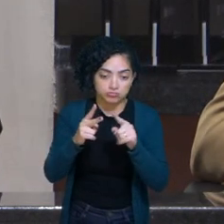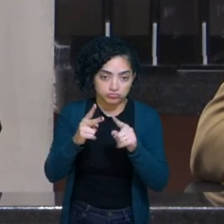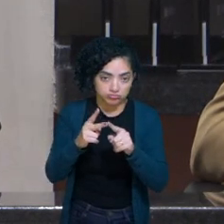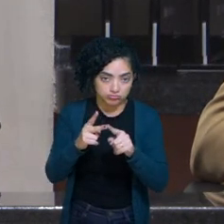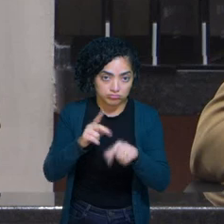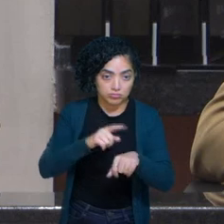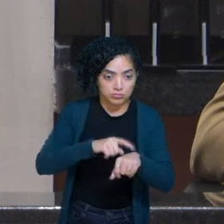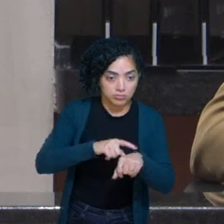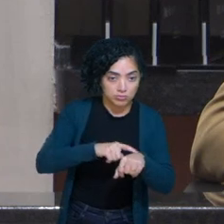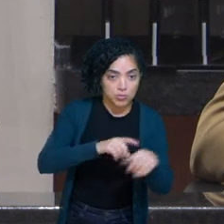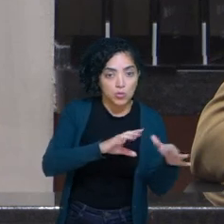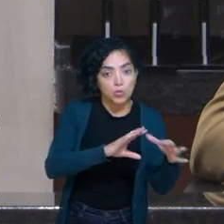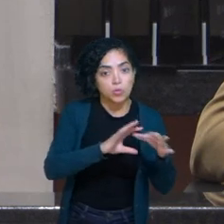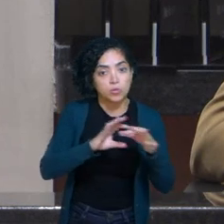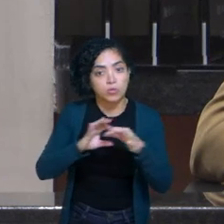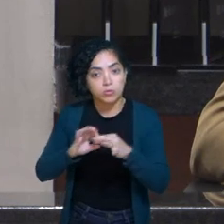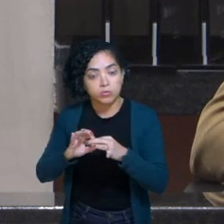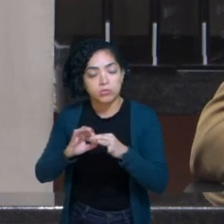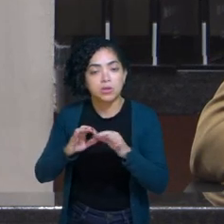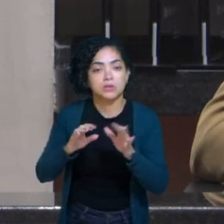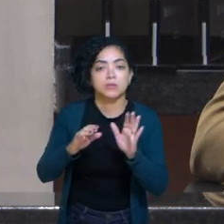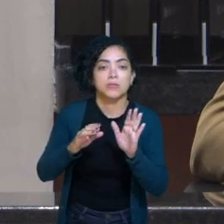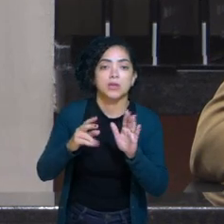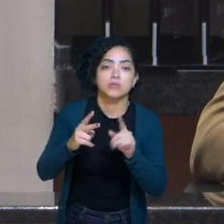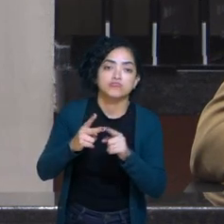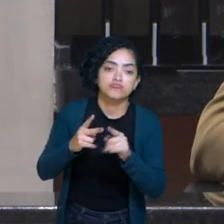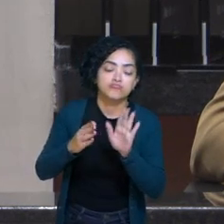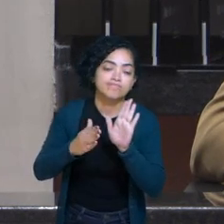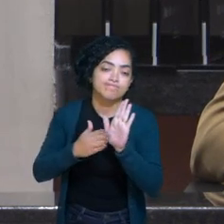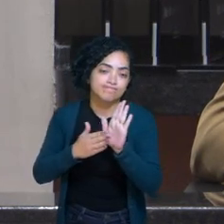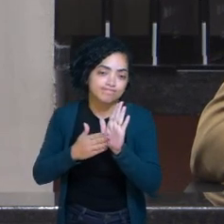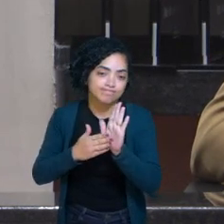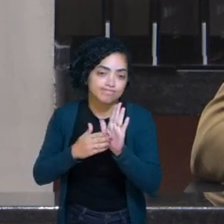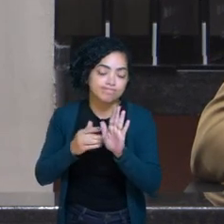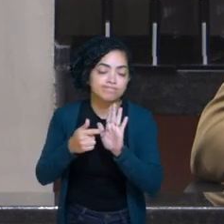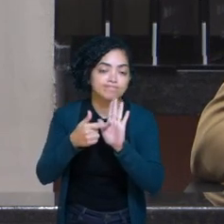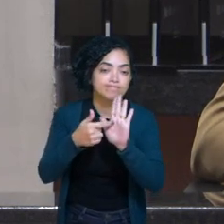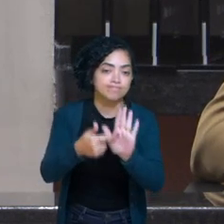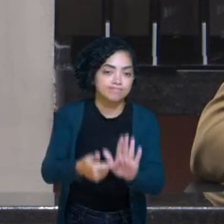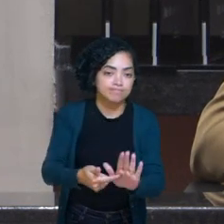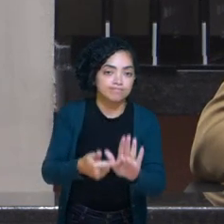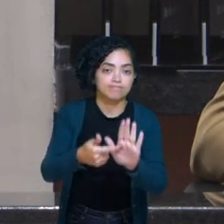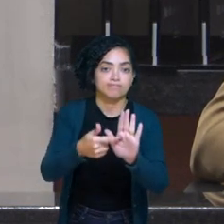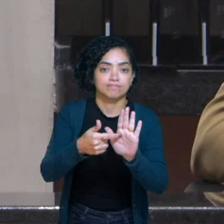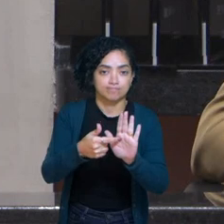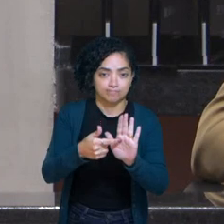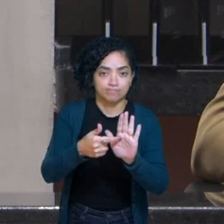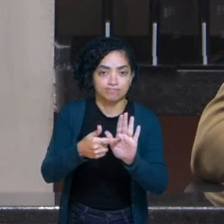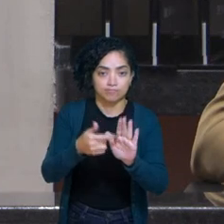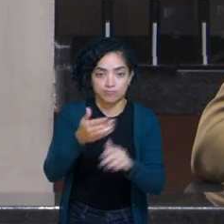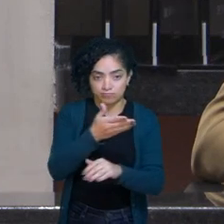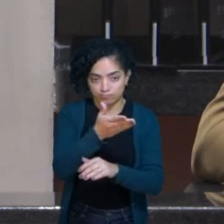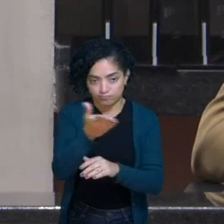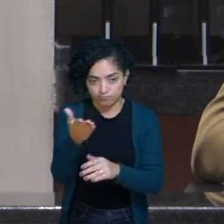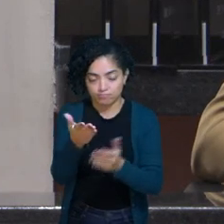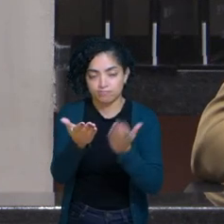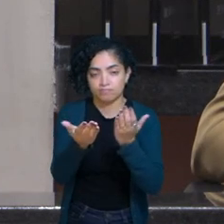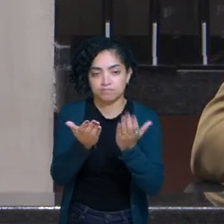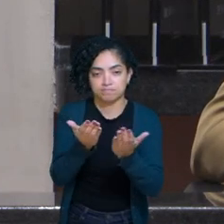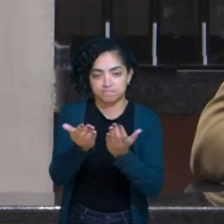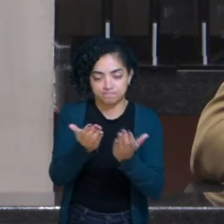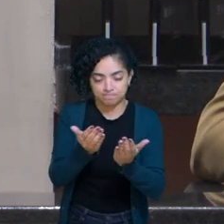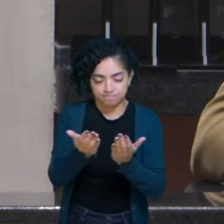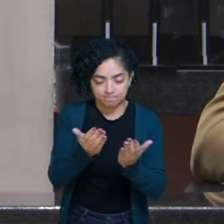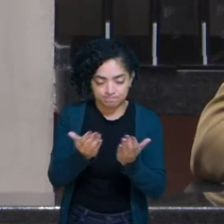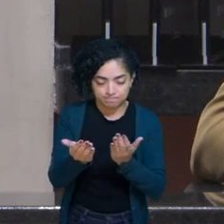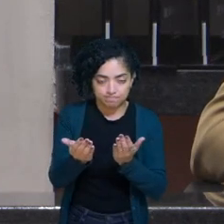Contex visualização Em momento de propostas e que ele será apresentado e submetido à vossa apreciação então será